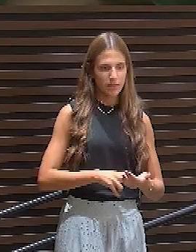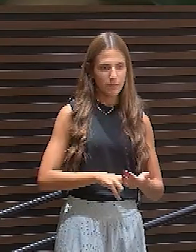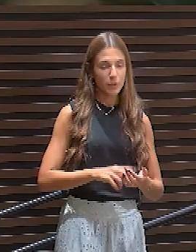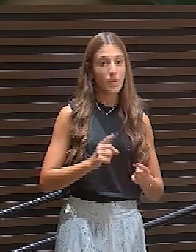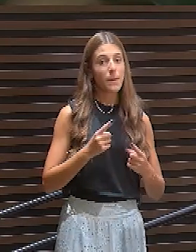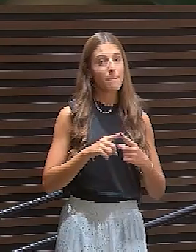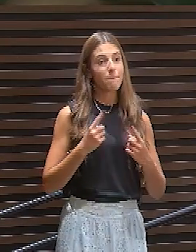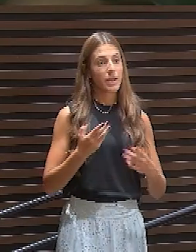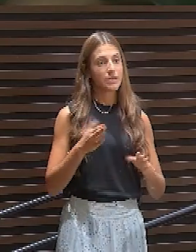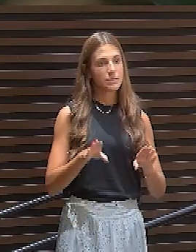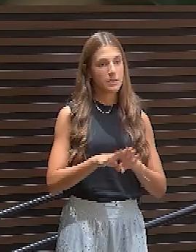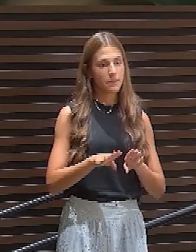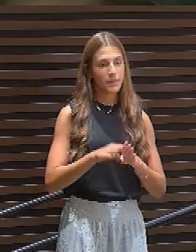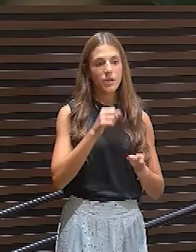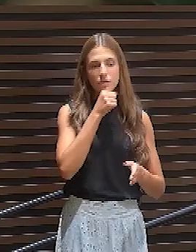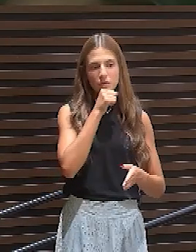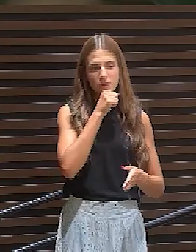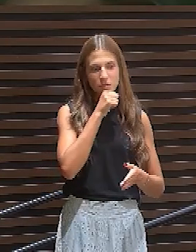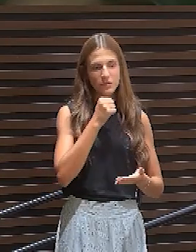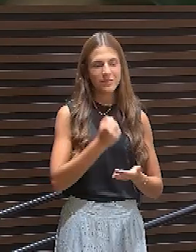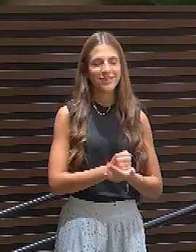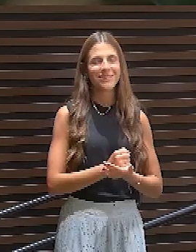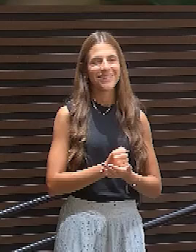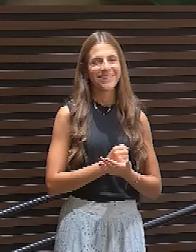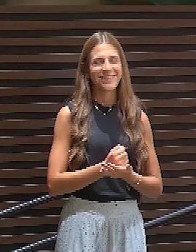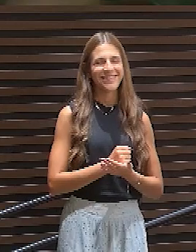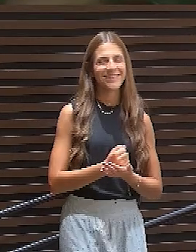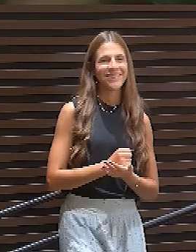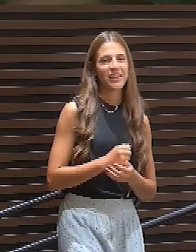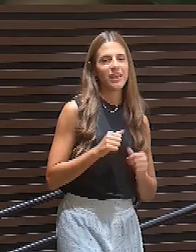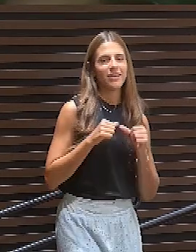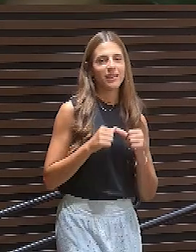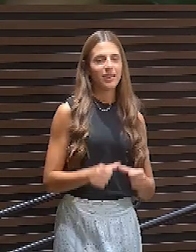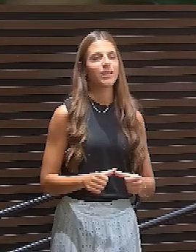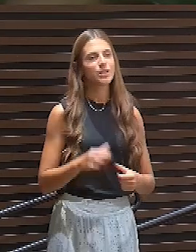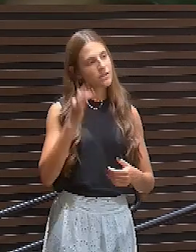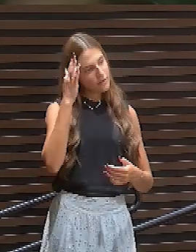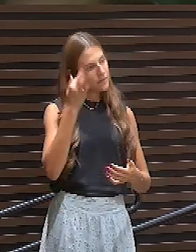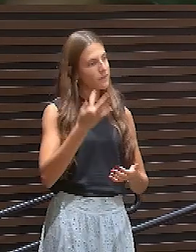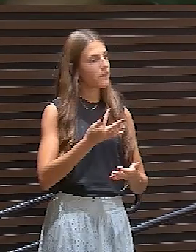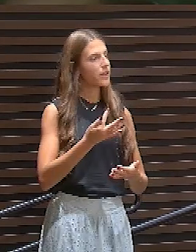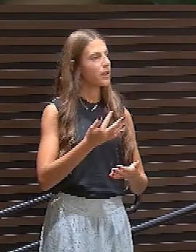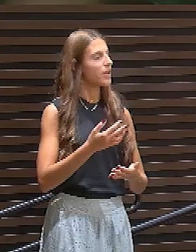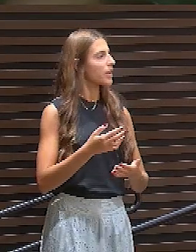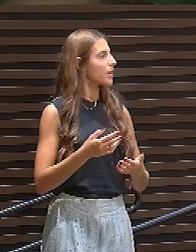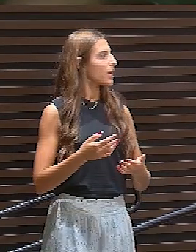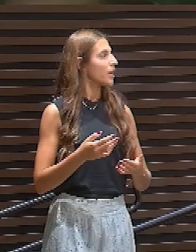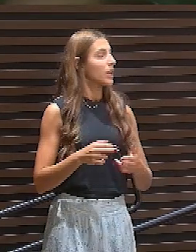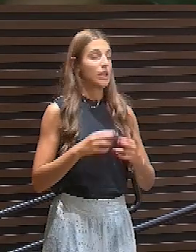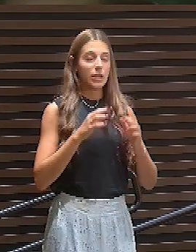Testamento. E essa fé que Enoque teve é porque ele creu.